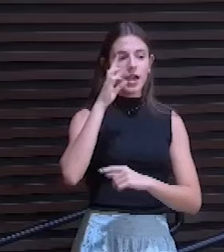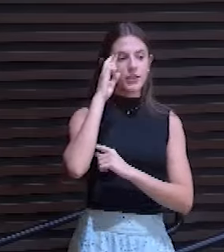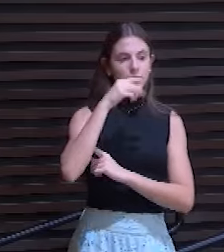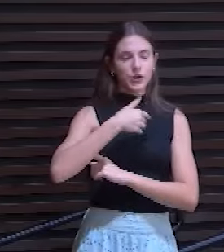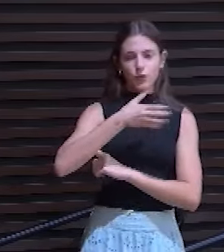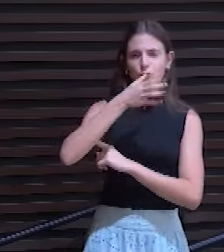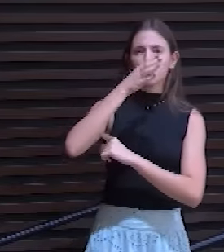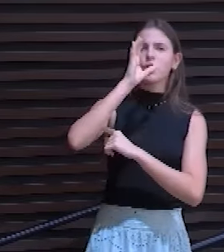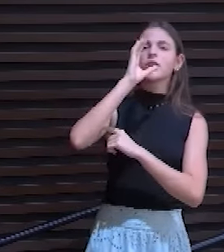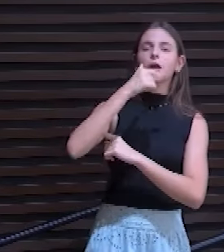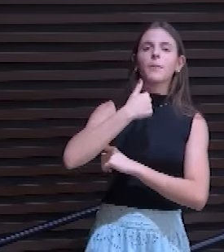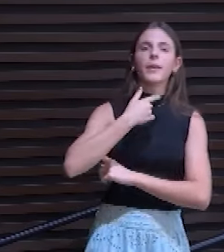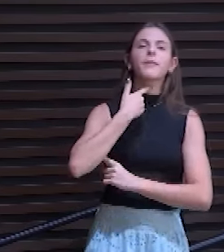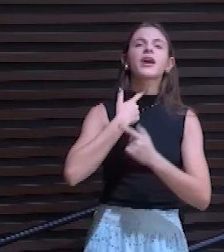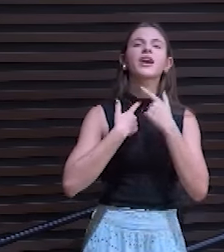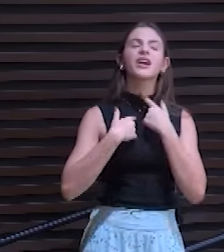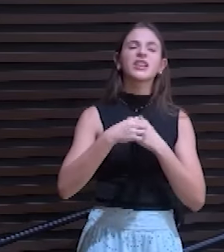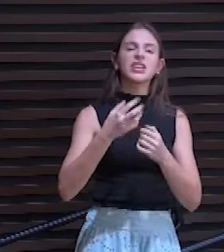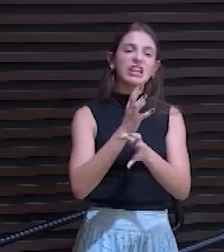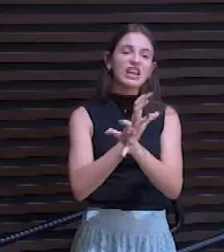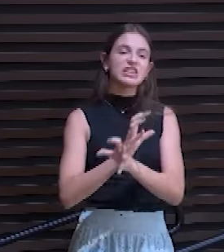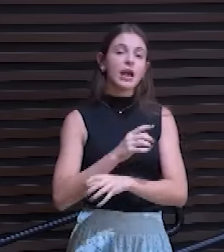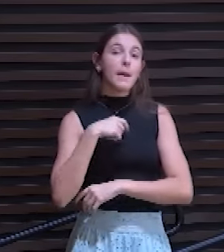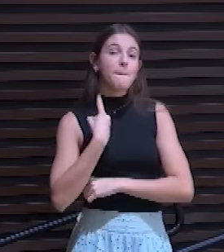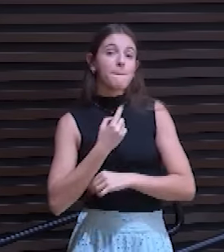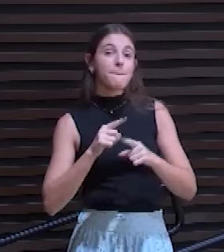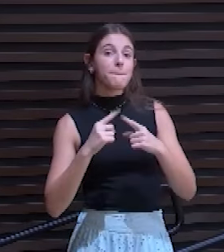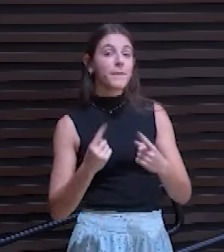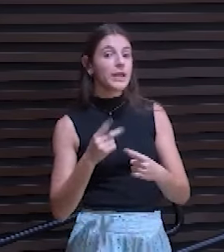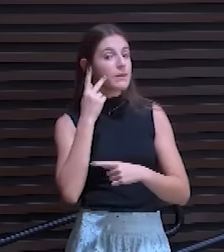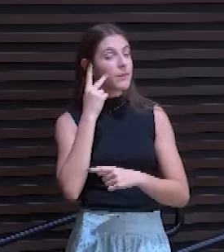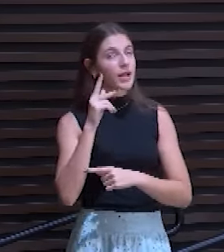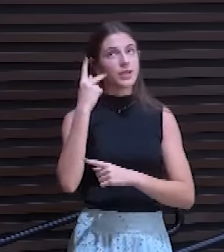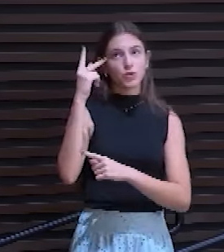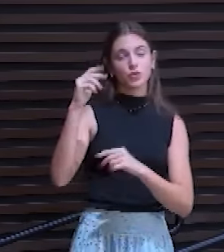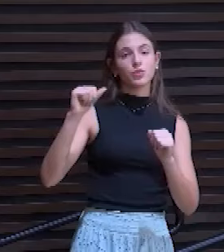porque a minha garganta está seca, mas é um gole de água para a tua glória.